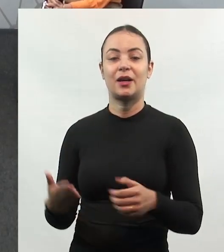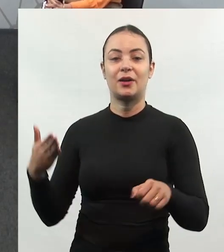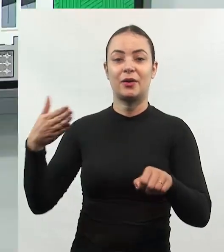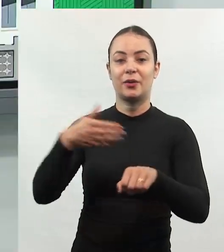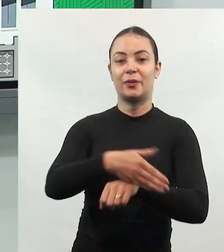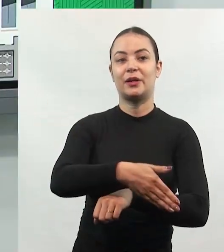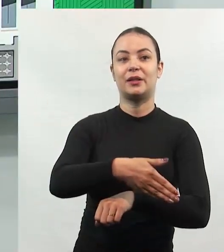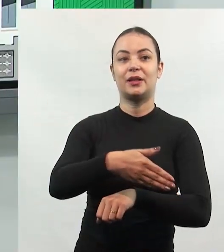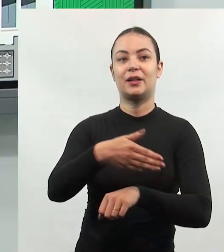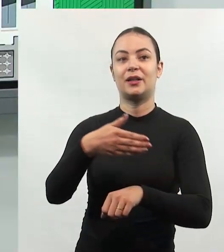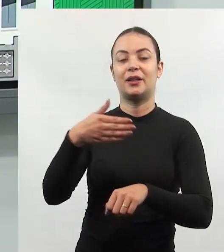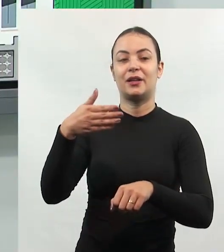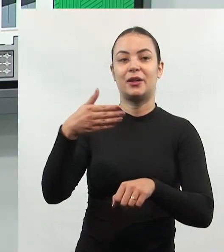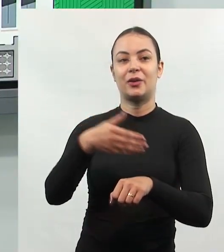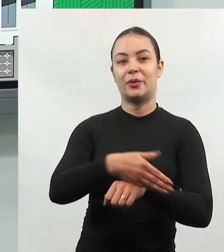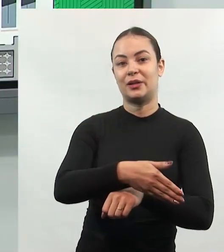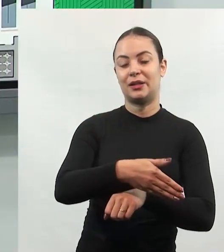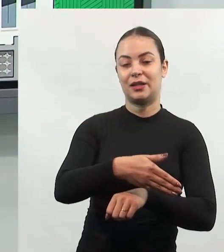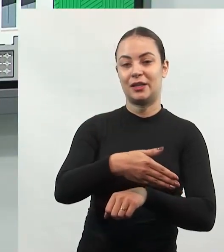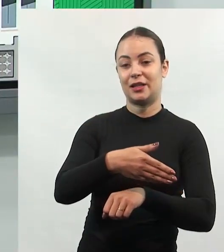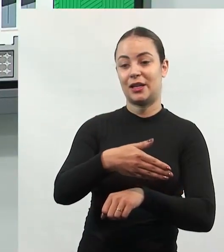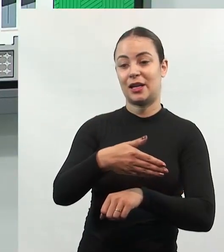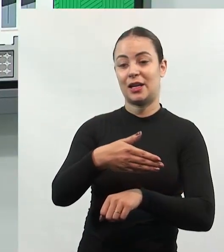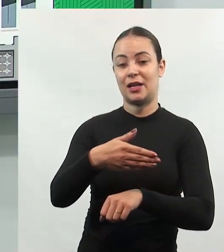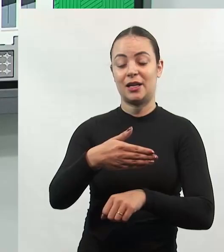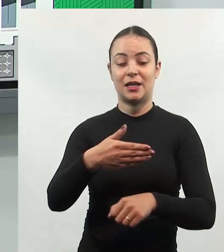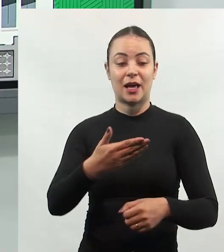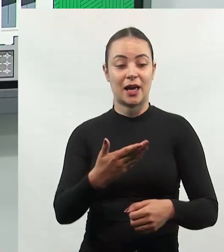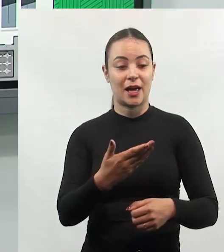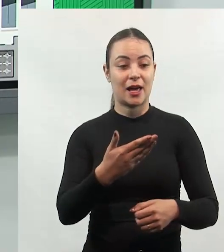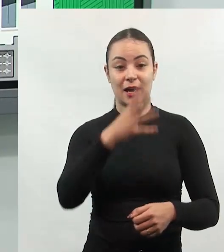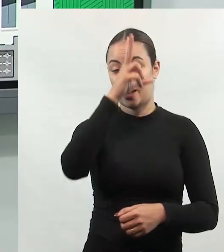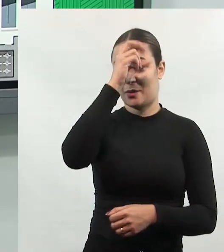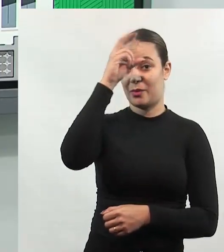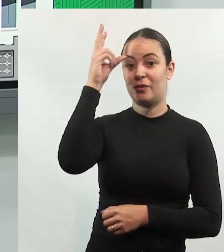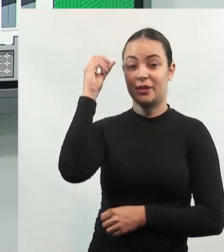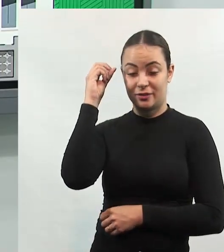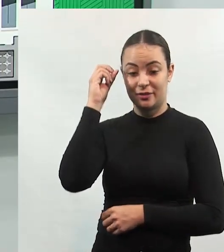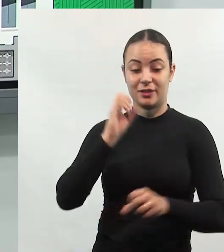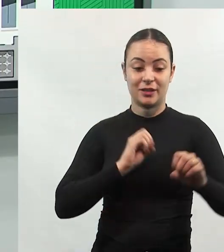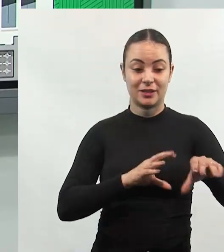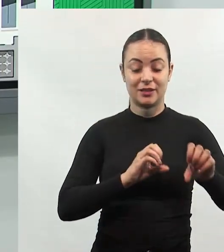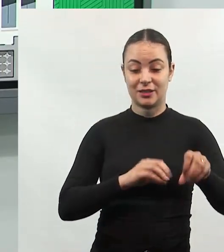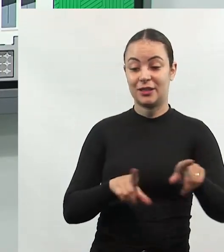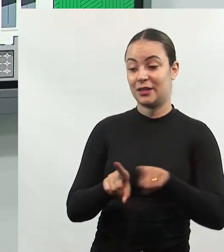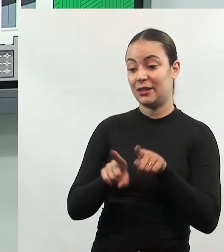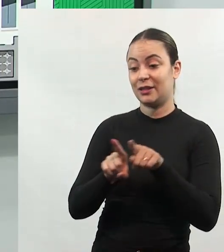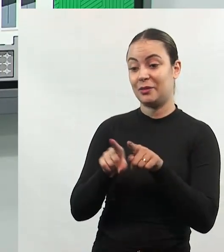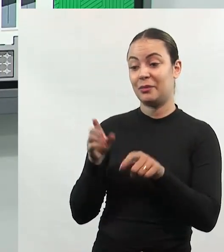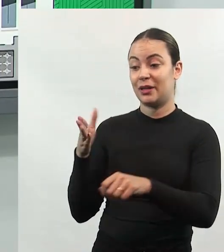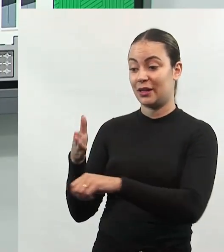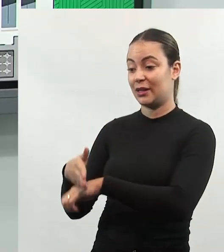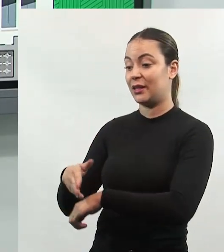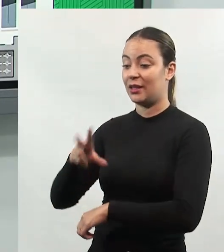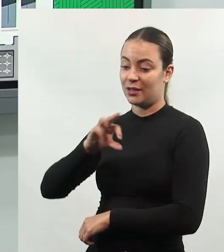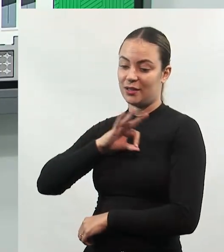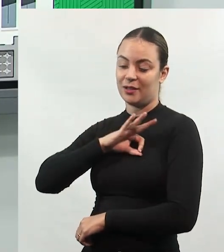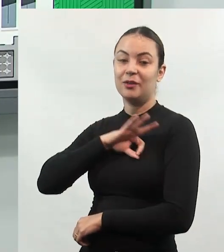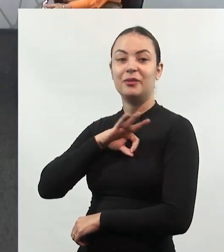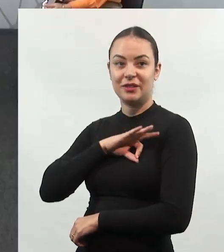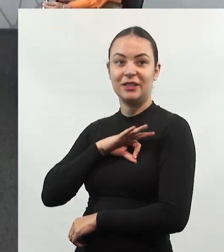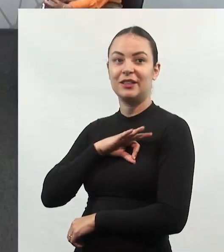assim, no meu caso, eu ainda fui para a educação infantil, ainda dei aula no município, e eu sempre quis ser polícia.